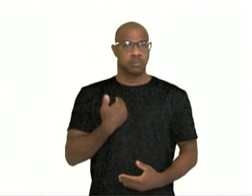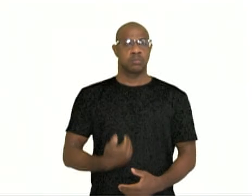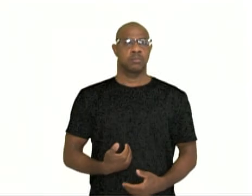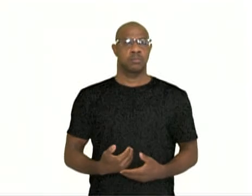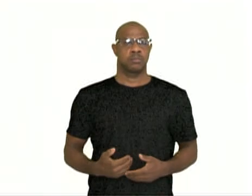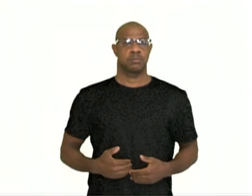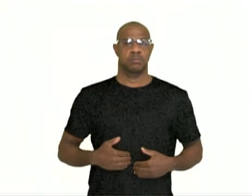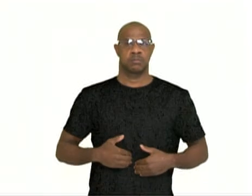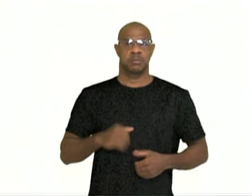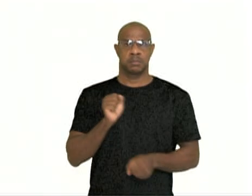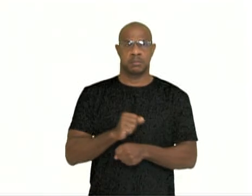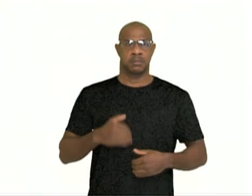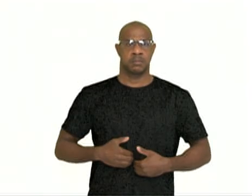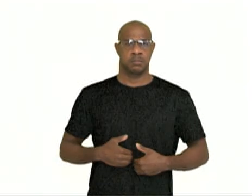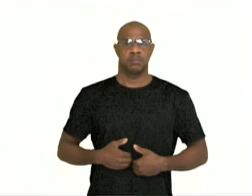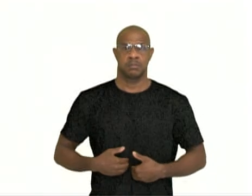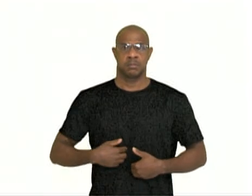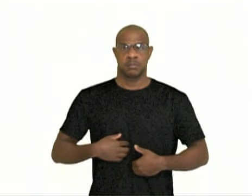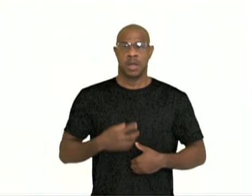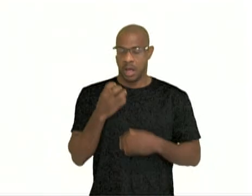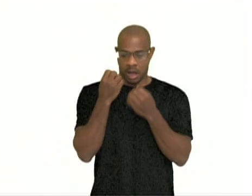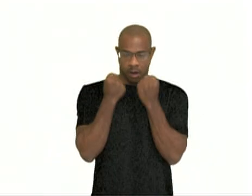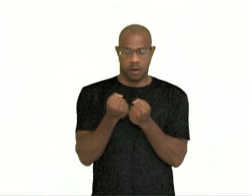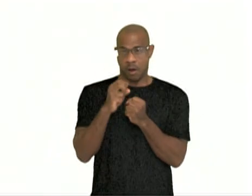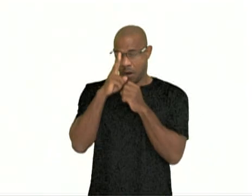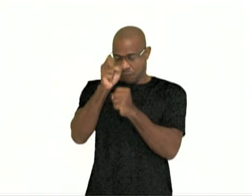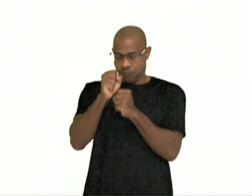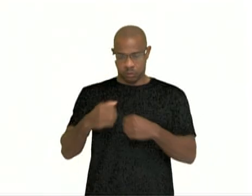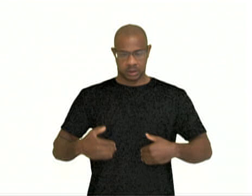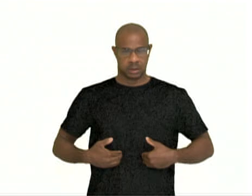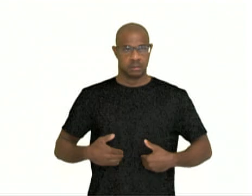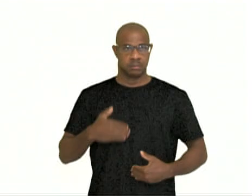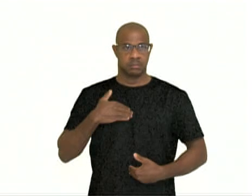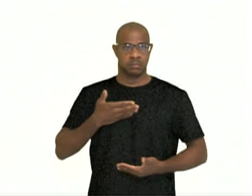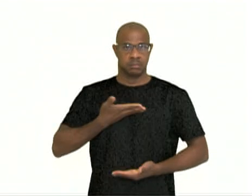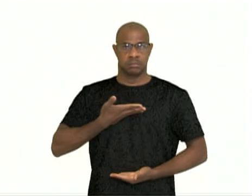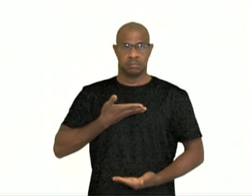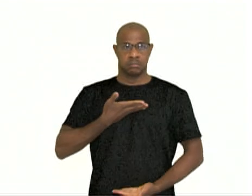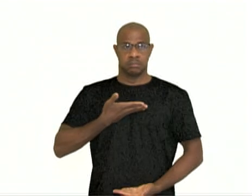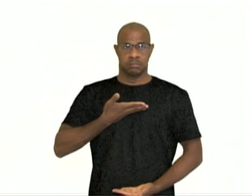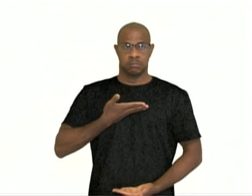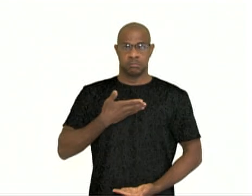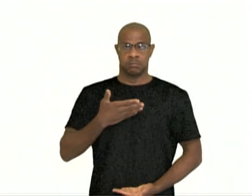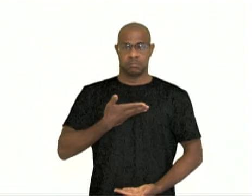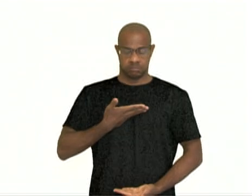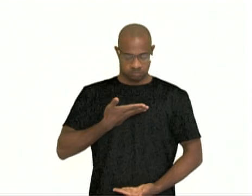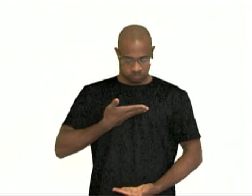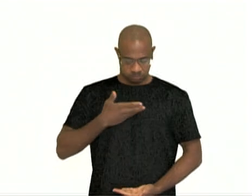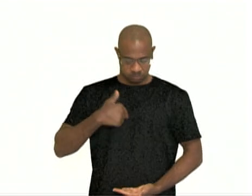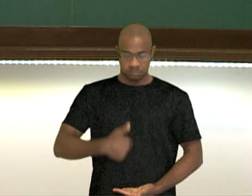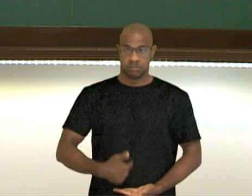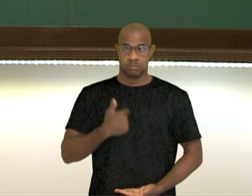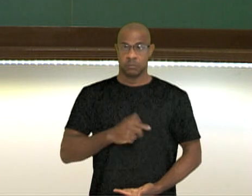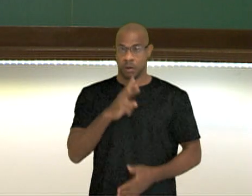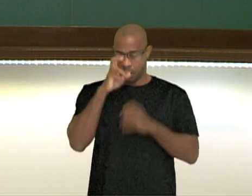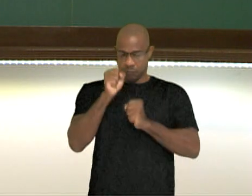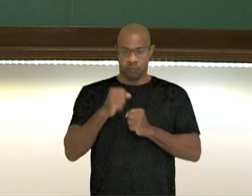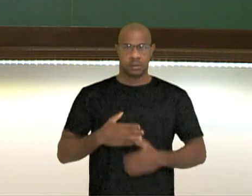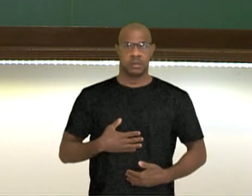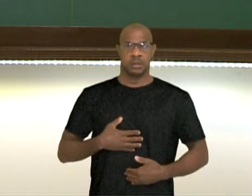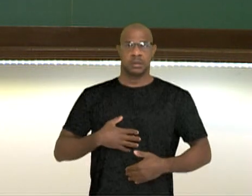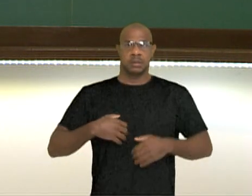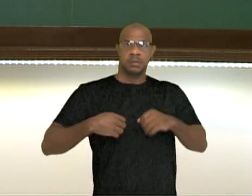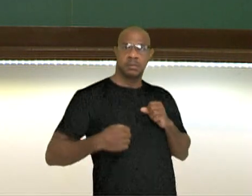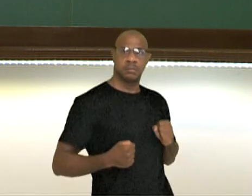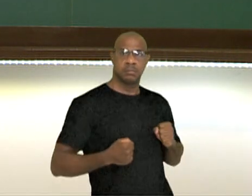a aplicação da força da gravidade. Você vai dizer, ih, professor, ficou mais difícil ainda. Então, primeiro vamos entender o que é força de gravidade.